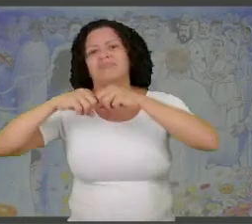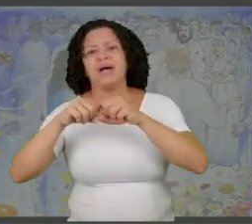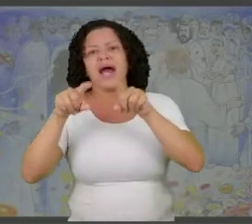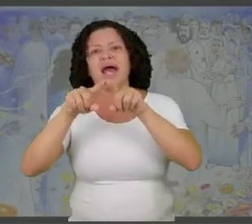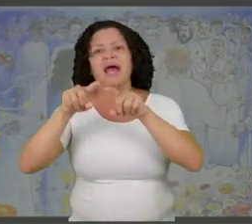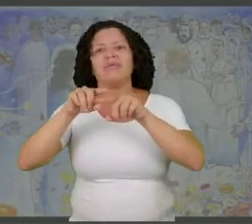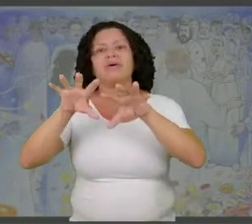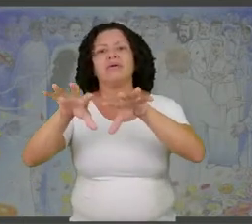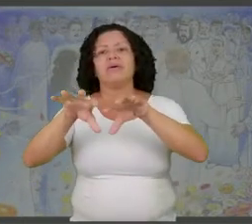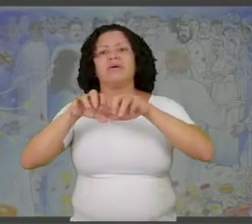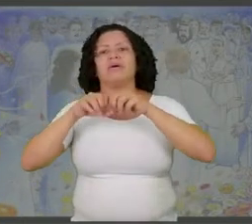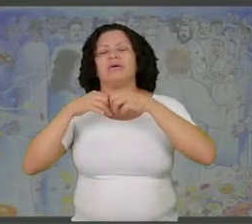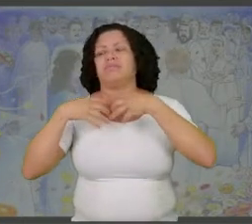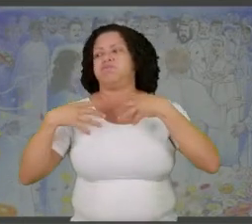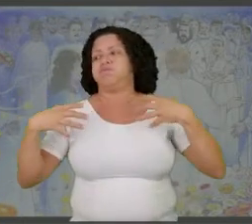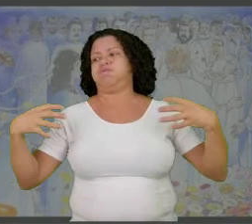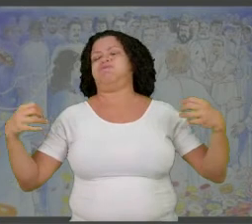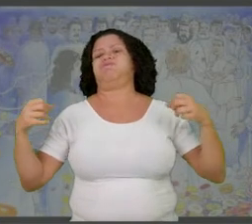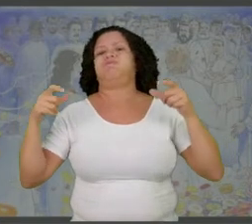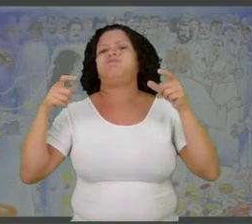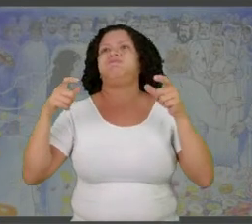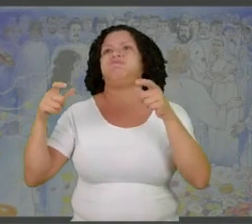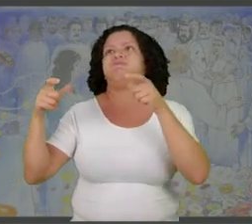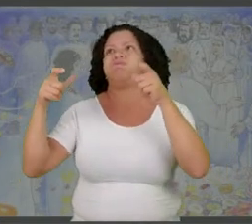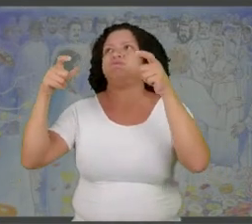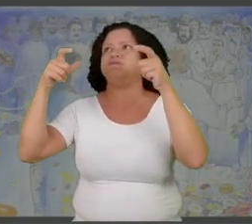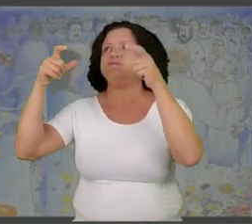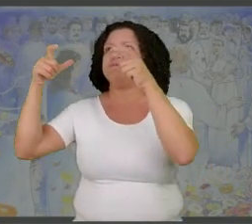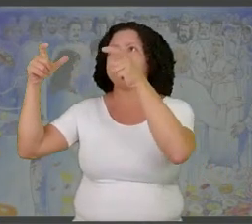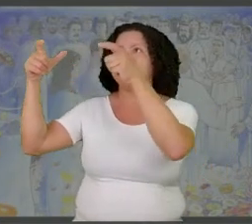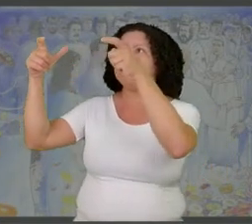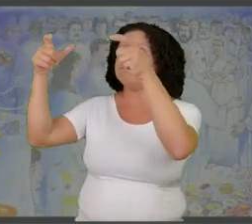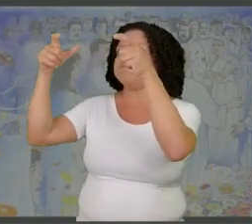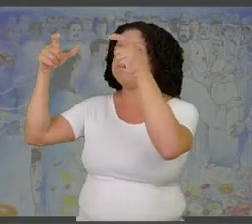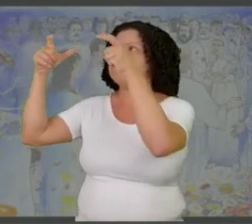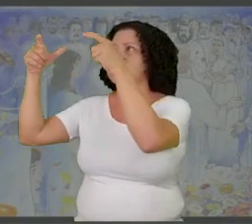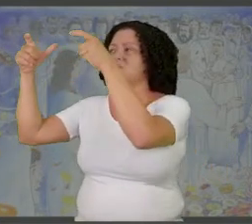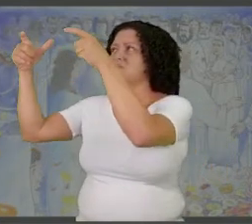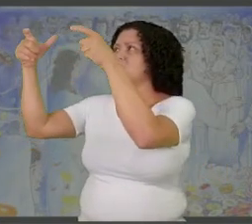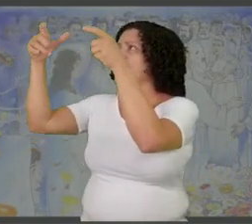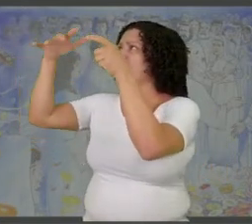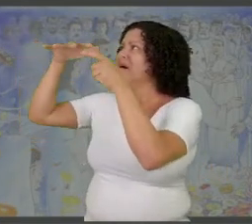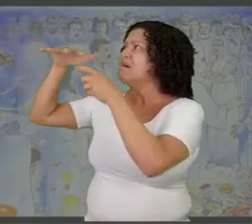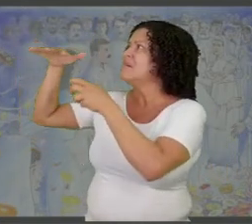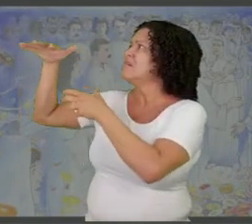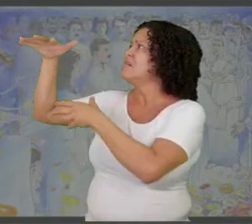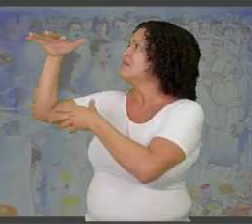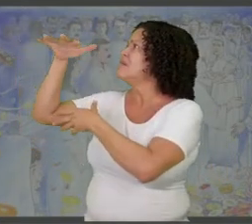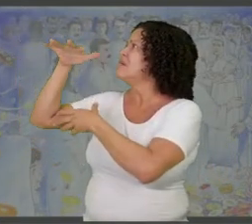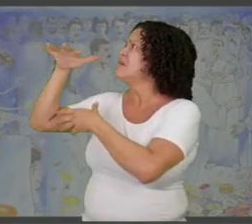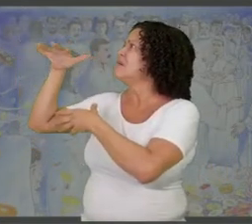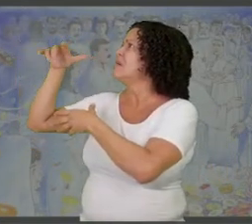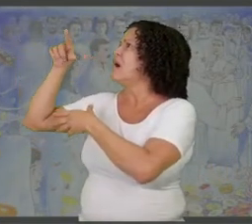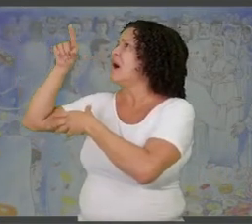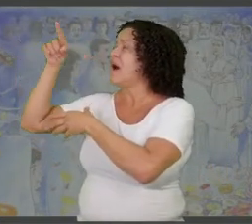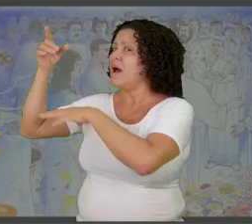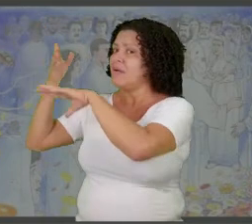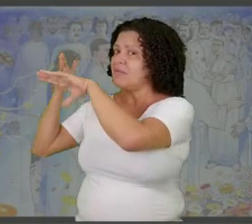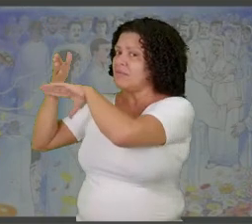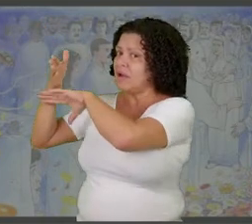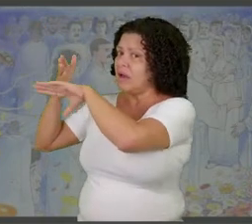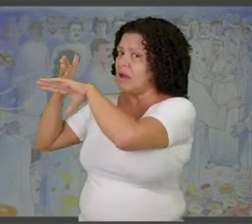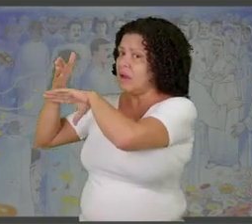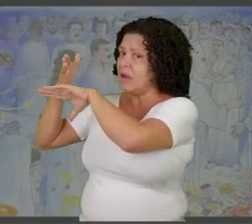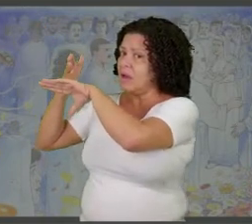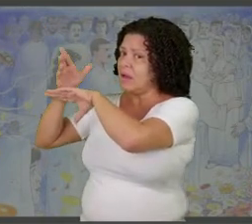nos atrair para um determinado ambiente no mundo espiritual que é